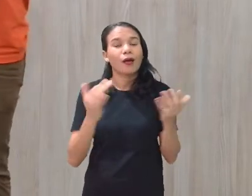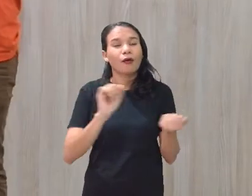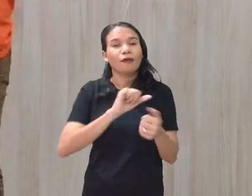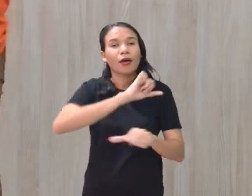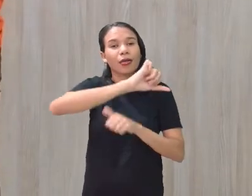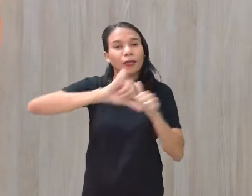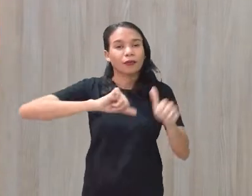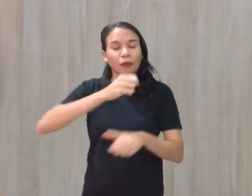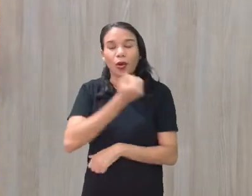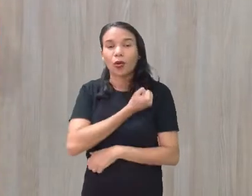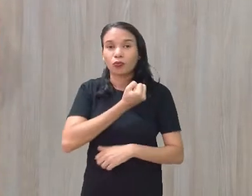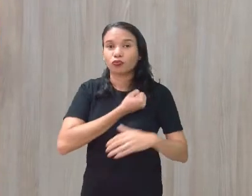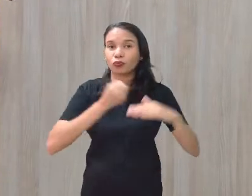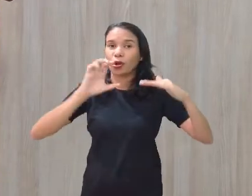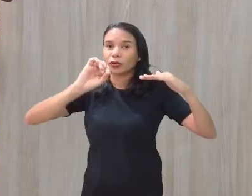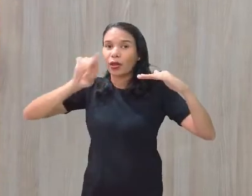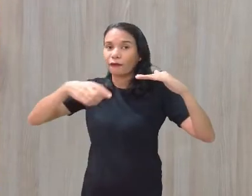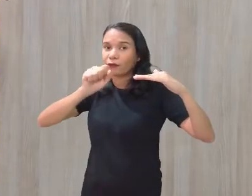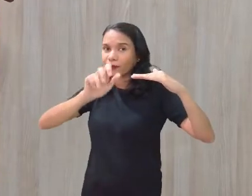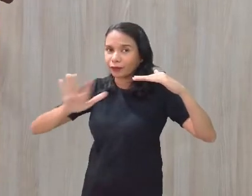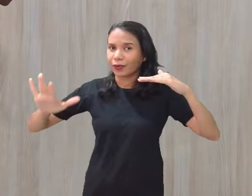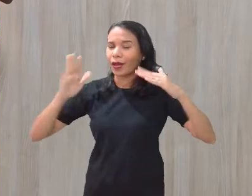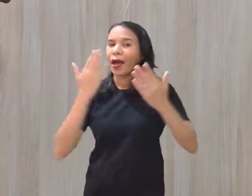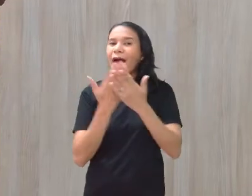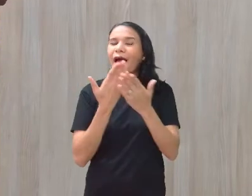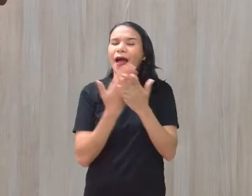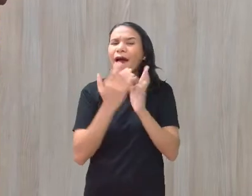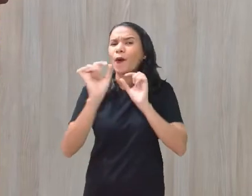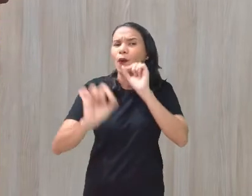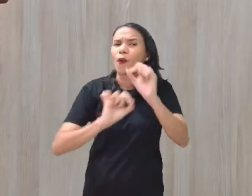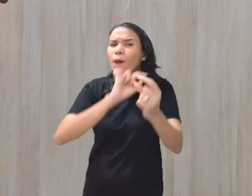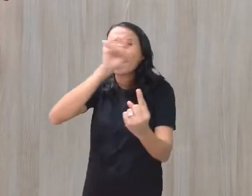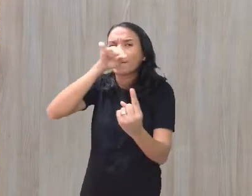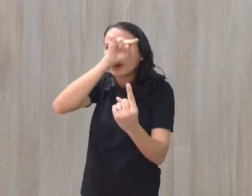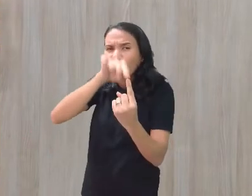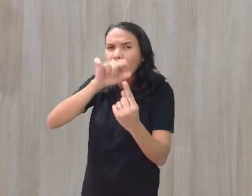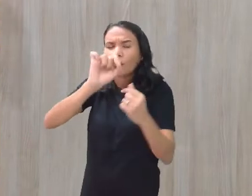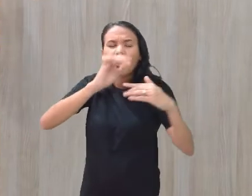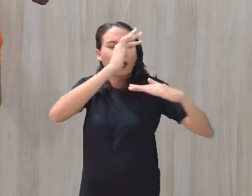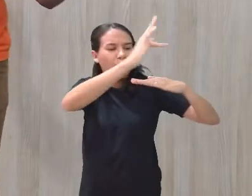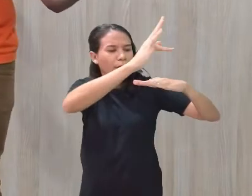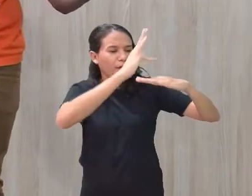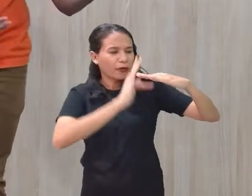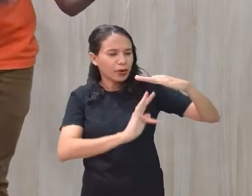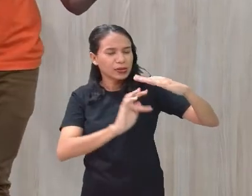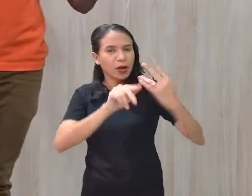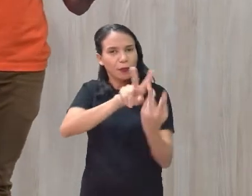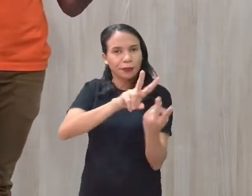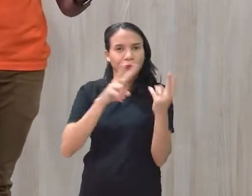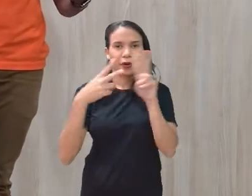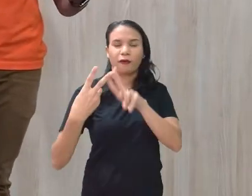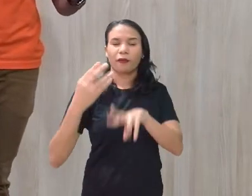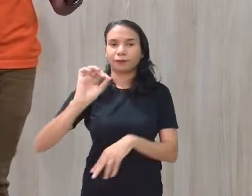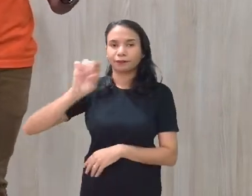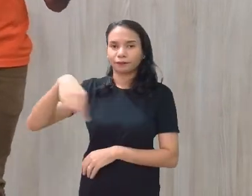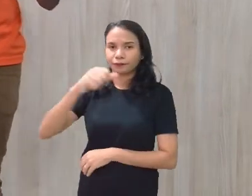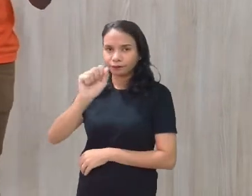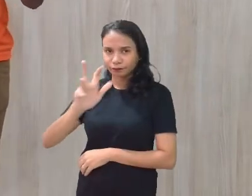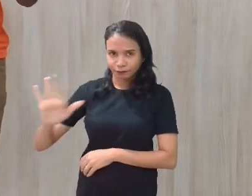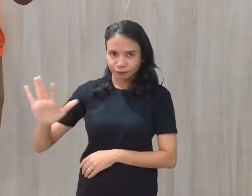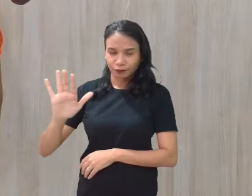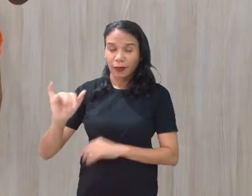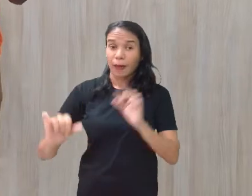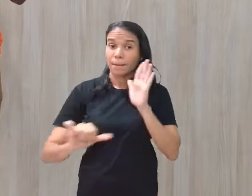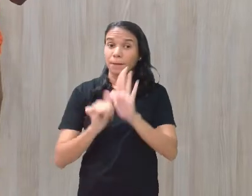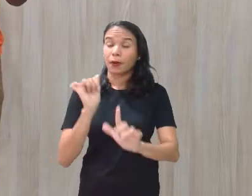número decimal. Lembra que a ideia da aula é transformar uma fração em um número decimal.